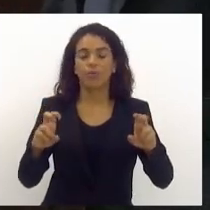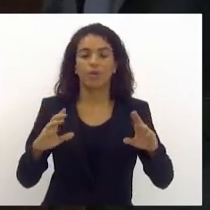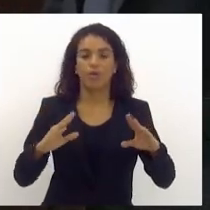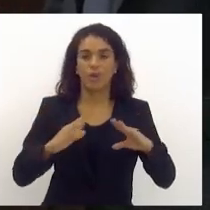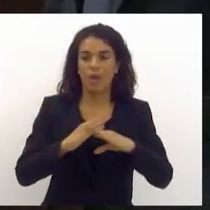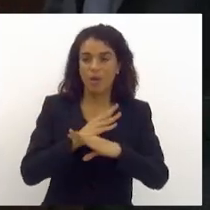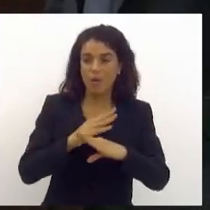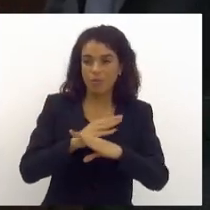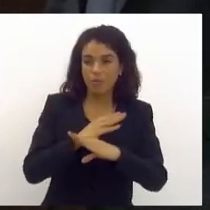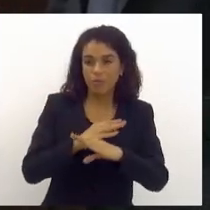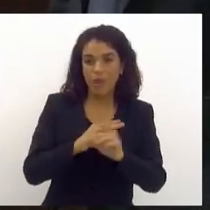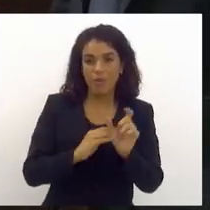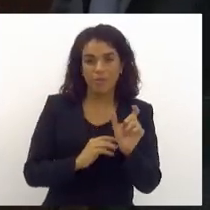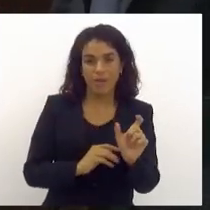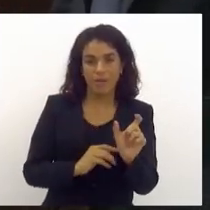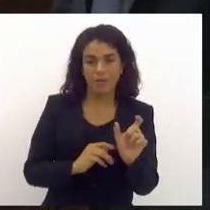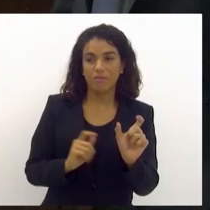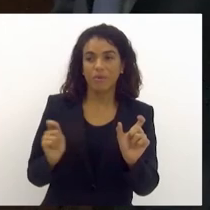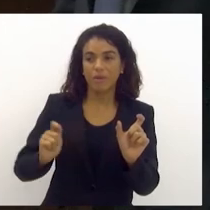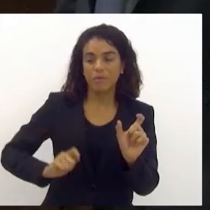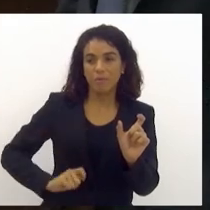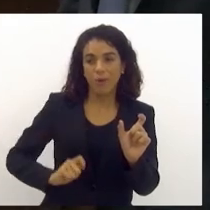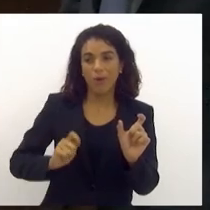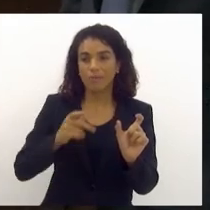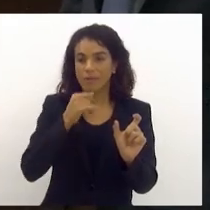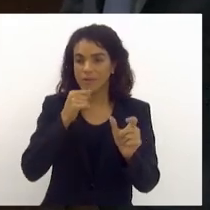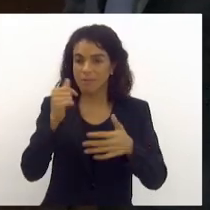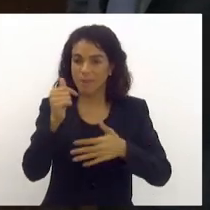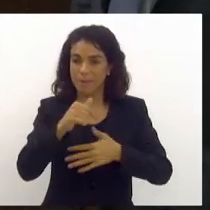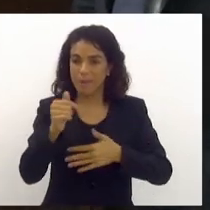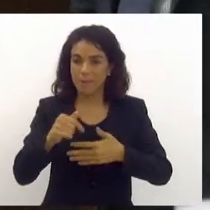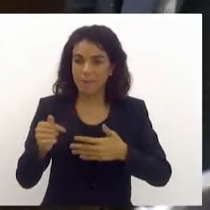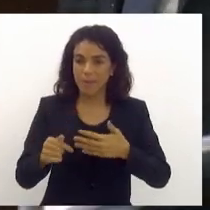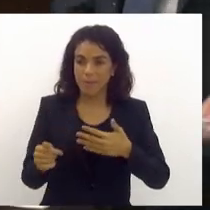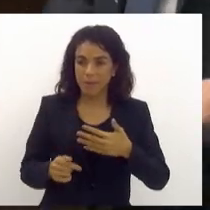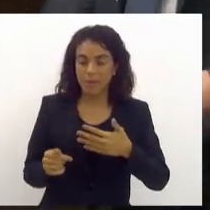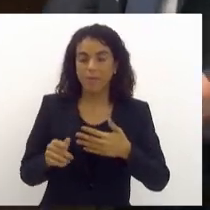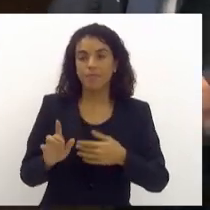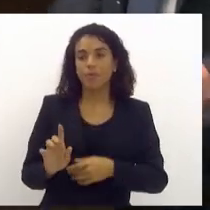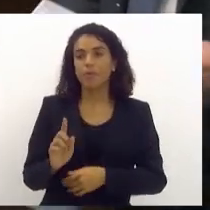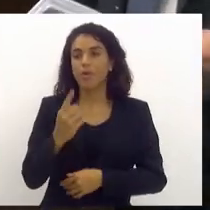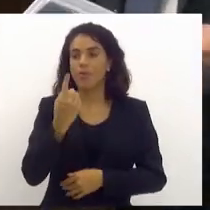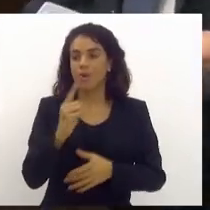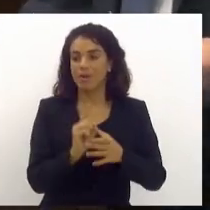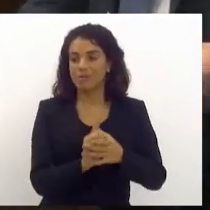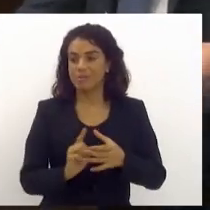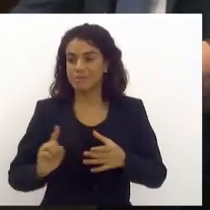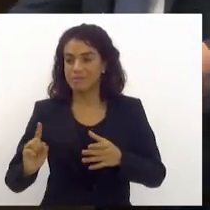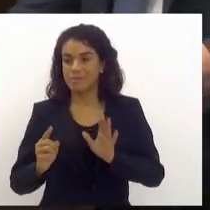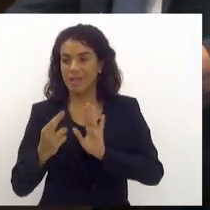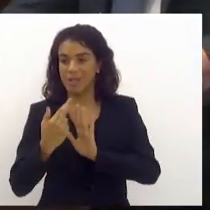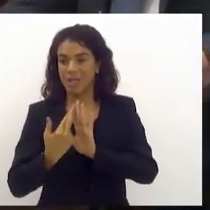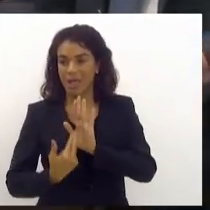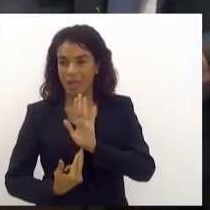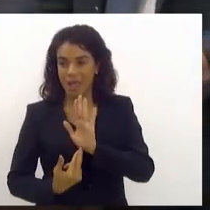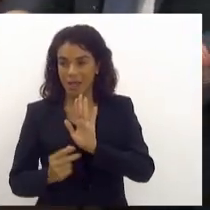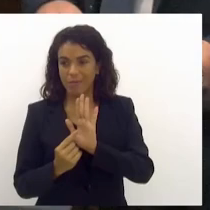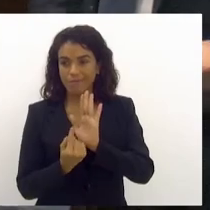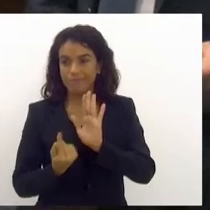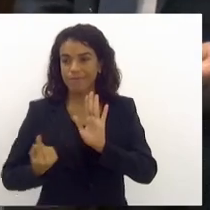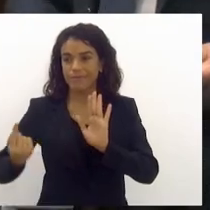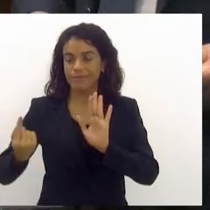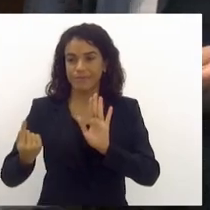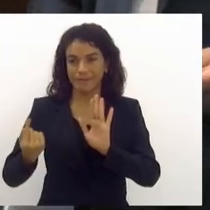é uma palavra que pode invocar muitas coisas. Como é uma exceção à regra, a gente está fazendo isso